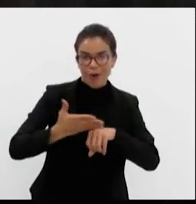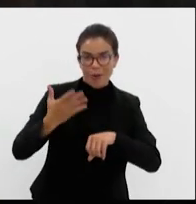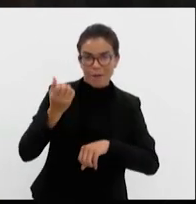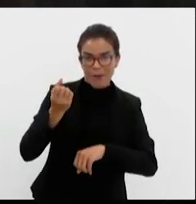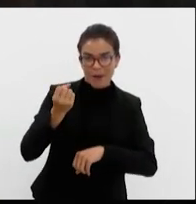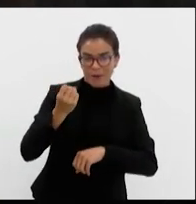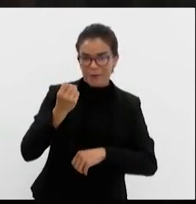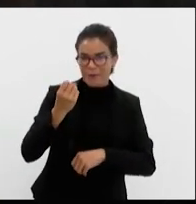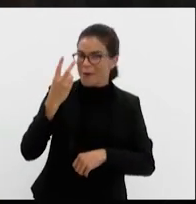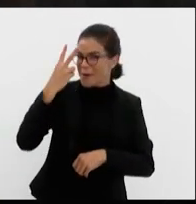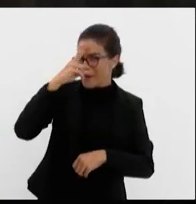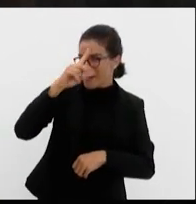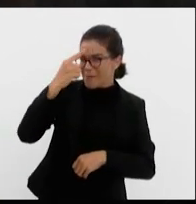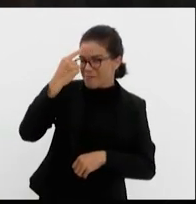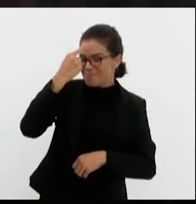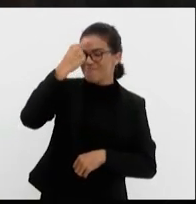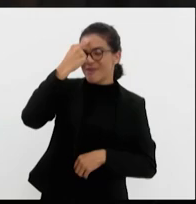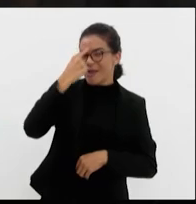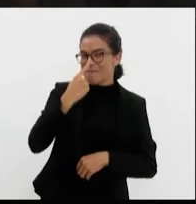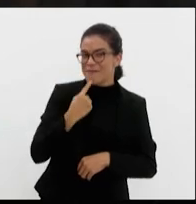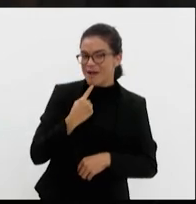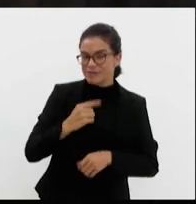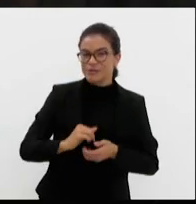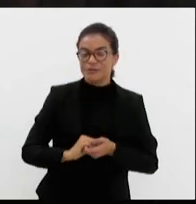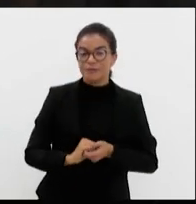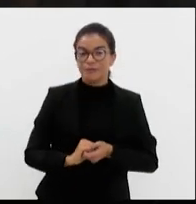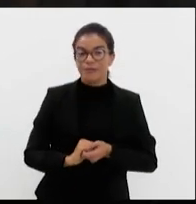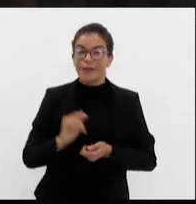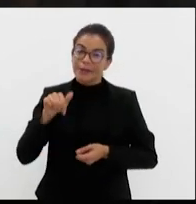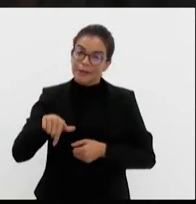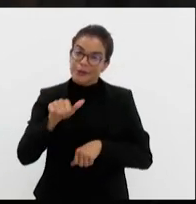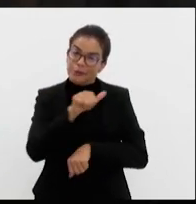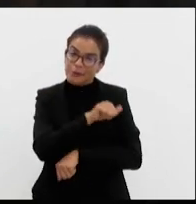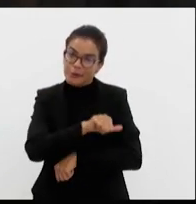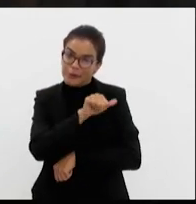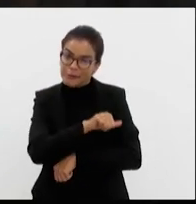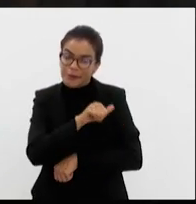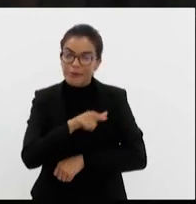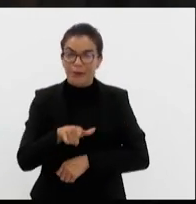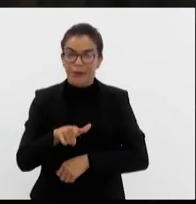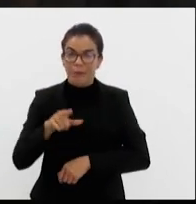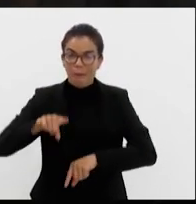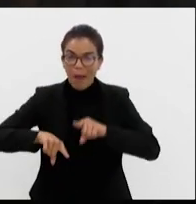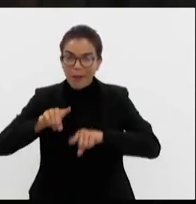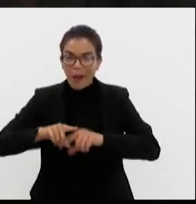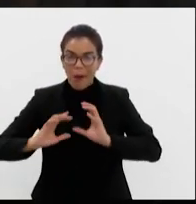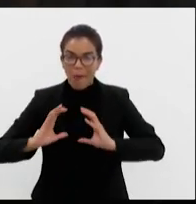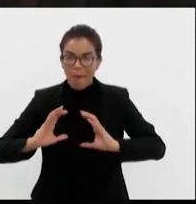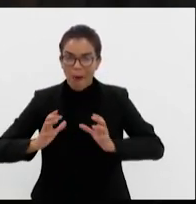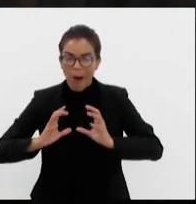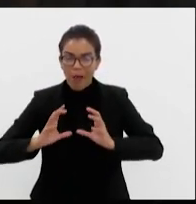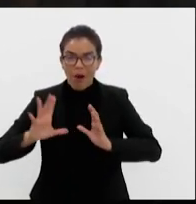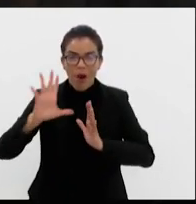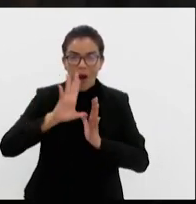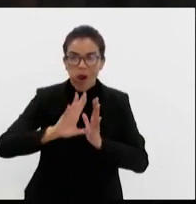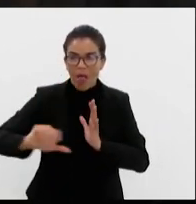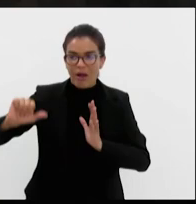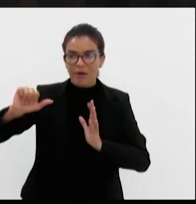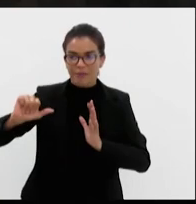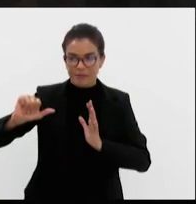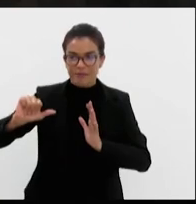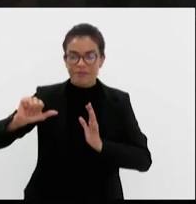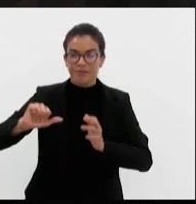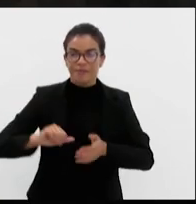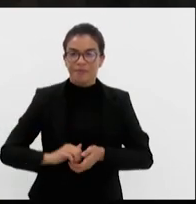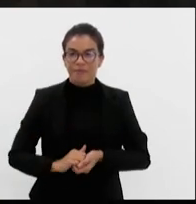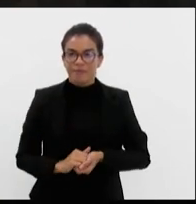agora. E dentro do Rio de Janeiro, para variar, esta carga foi roubada. Eu